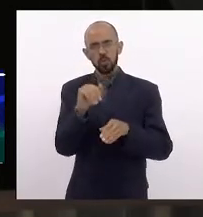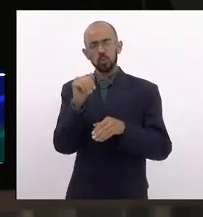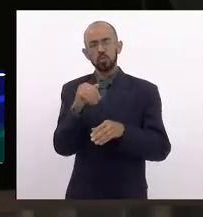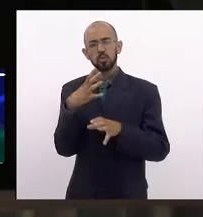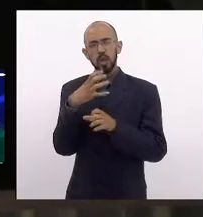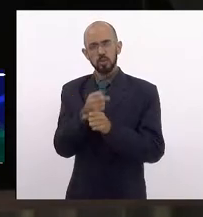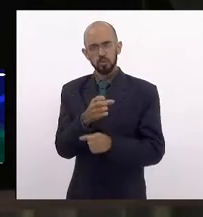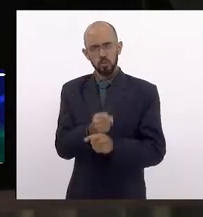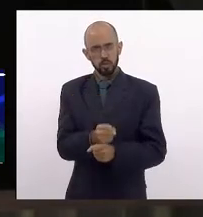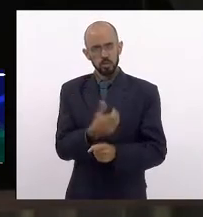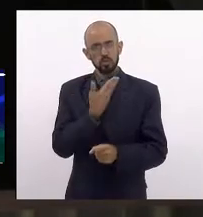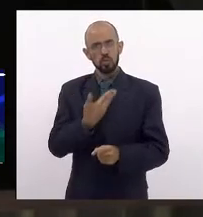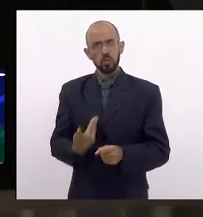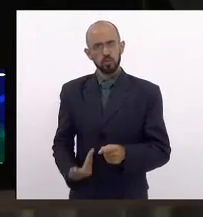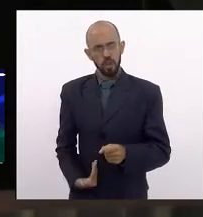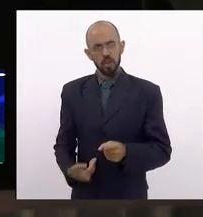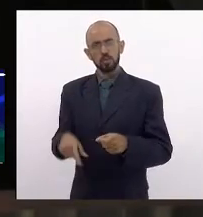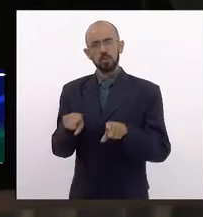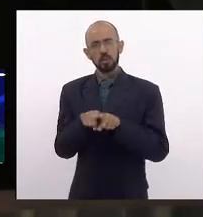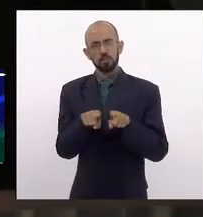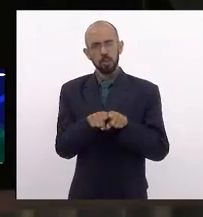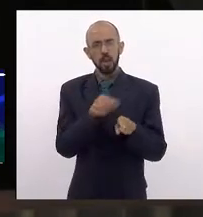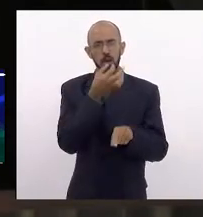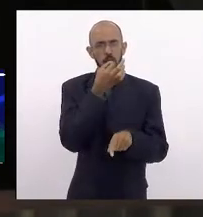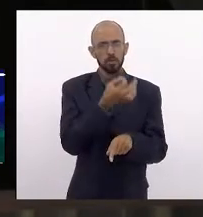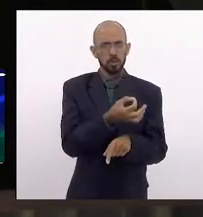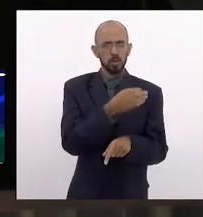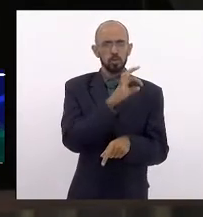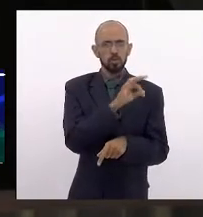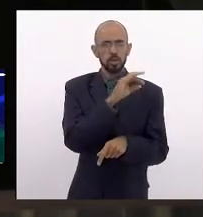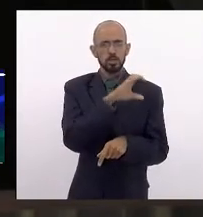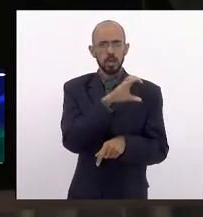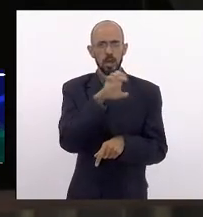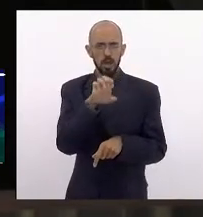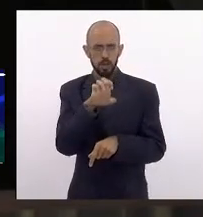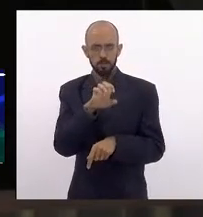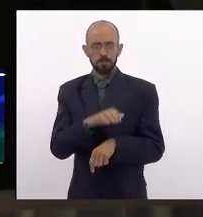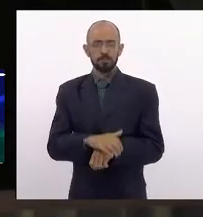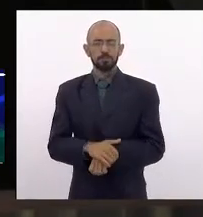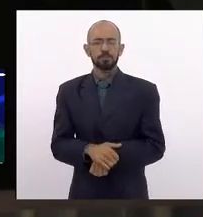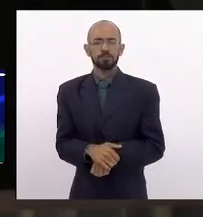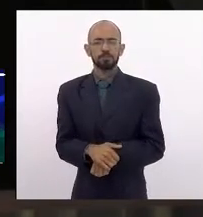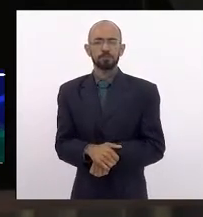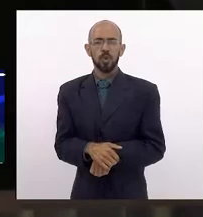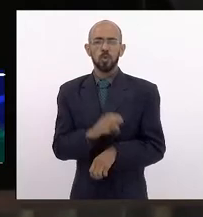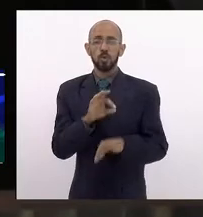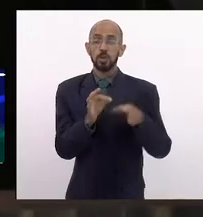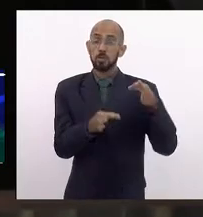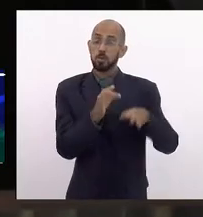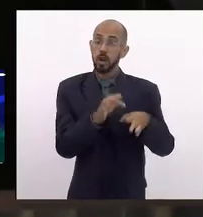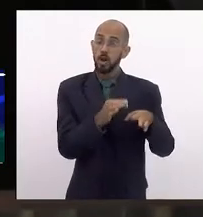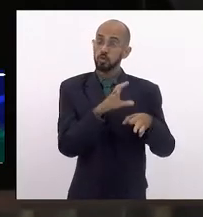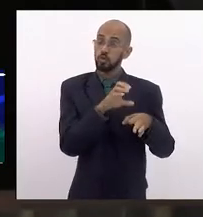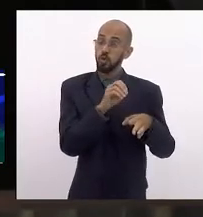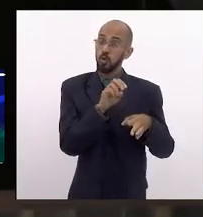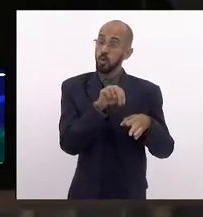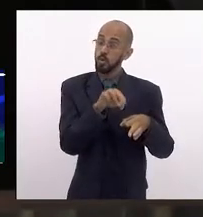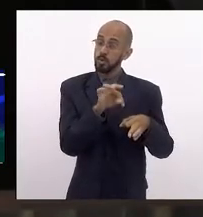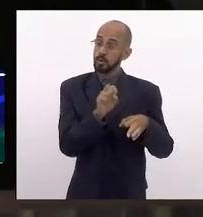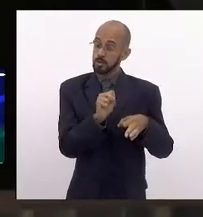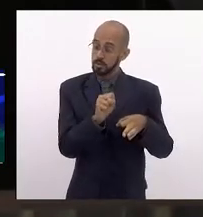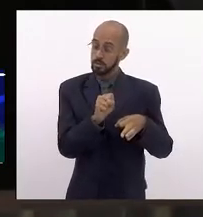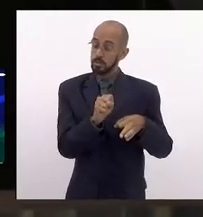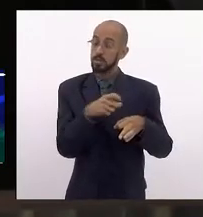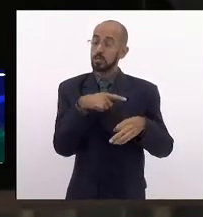de contas o parecer do Tribunal de Contas do Estado os Tribunal de Contas do Estado em dois